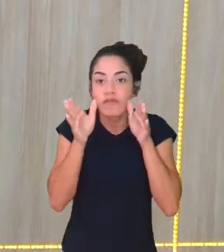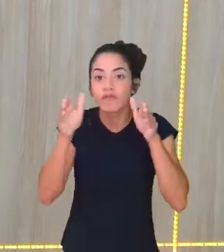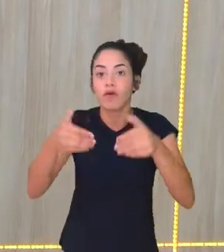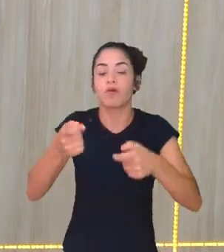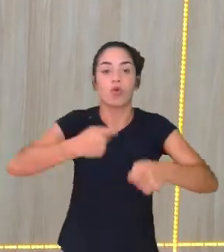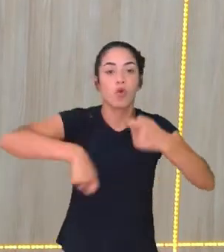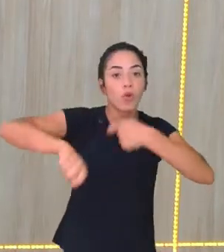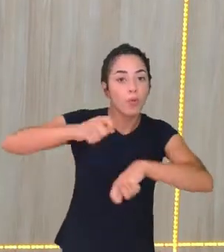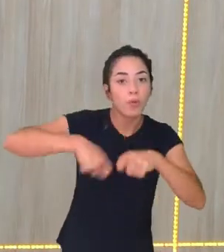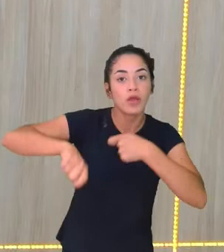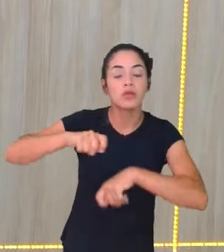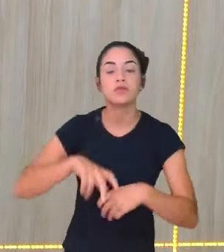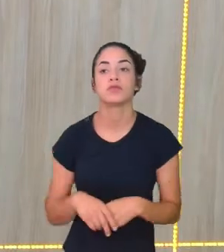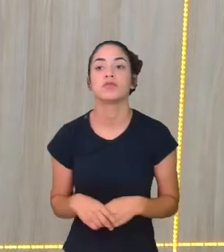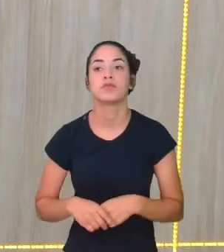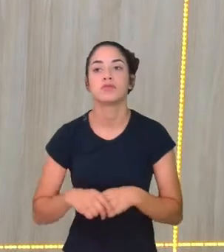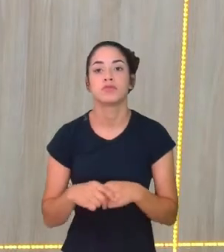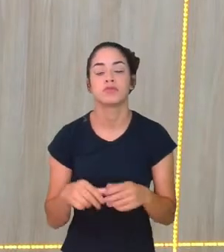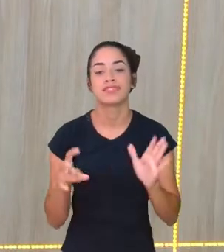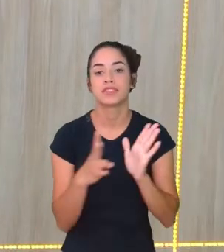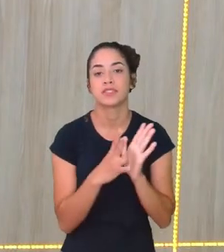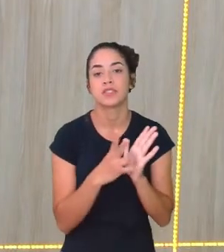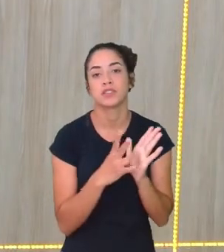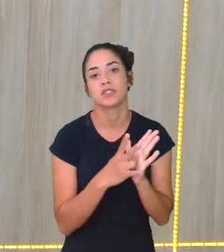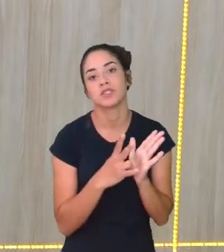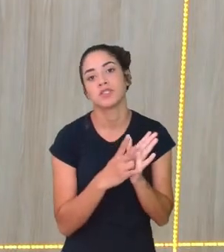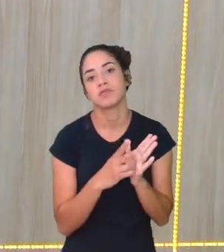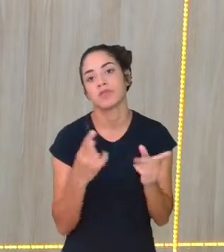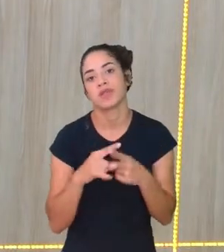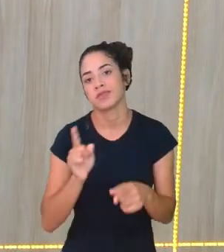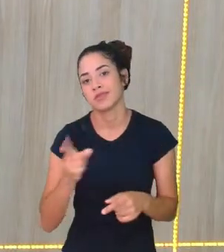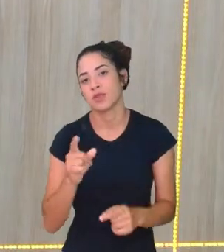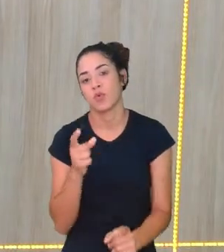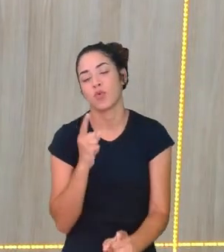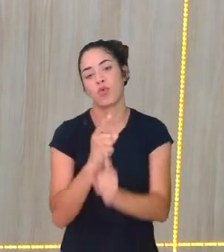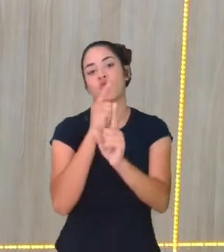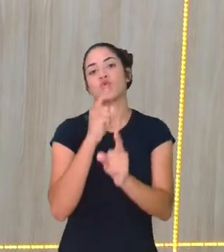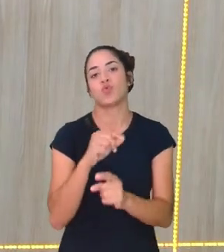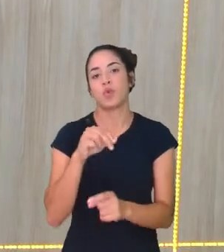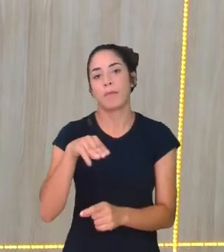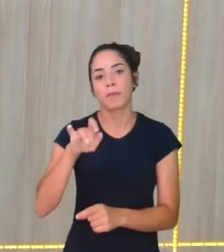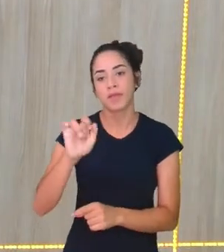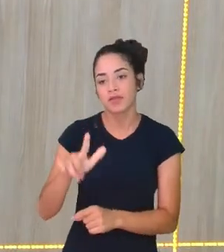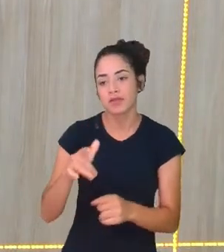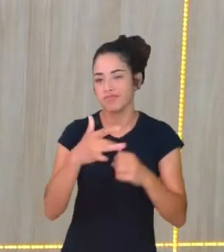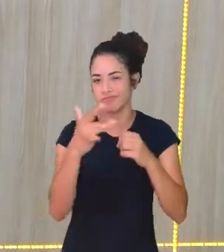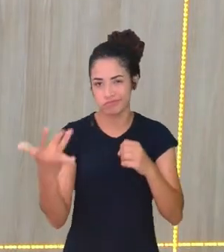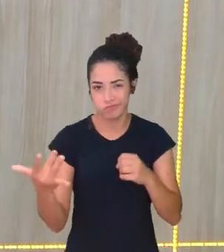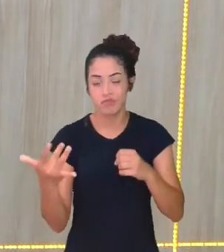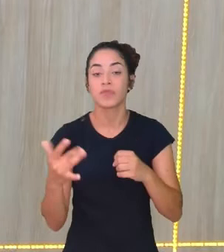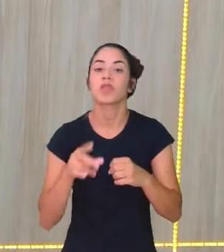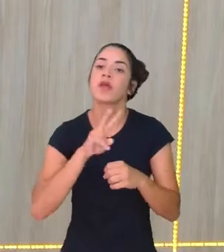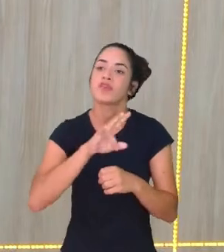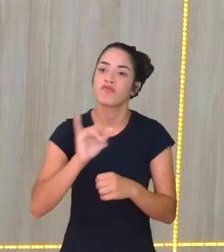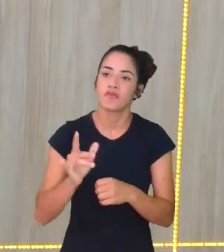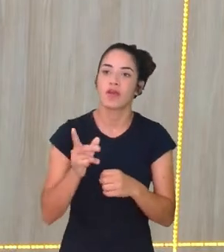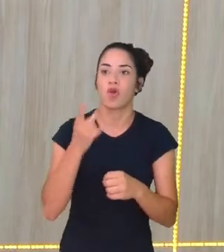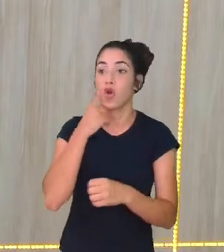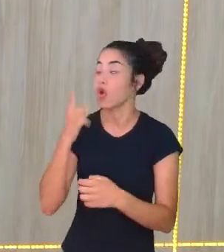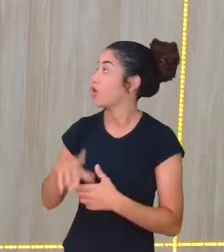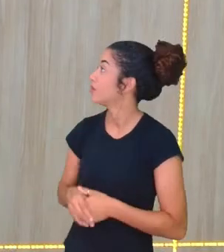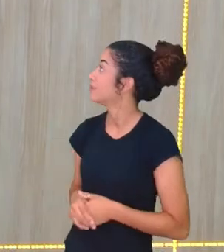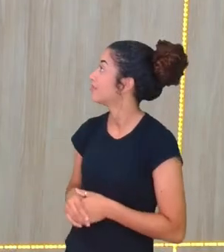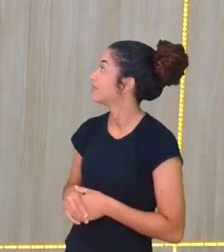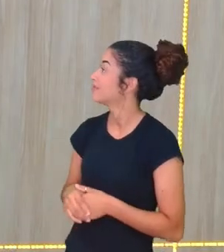no comércio né com as índias né porque não encontro metais preciosas aqui então começa de especiarias